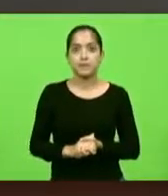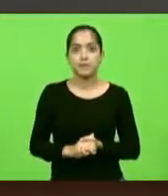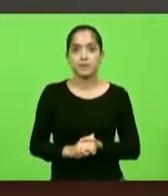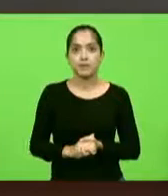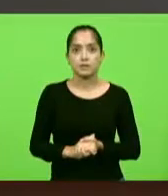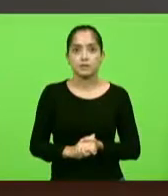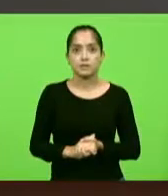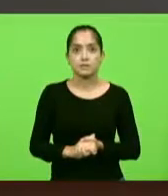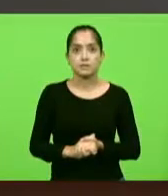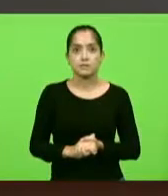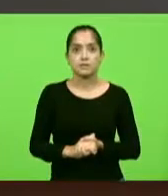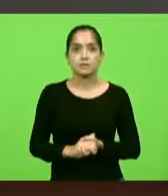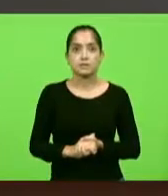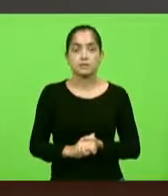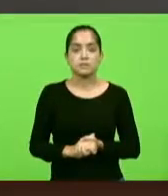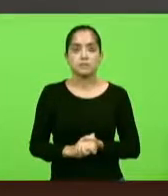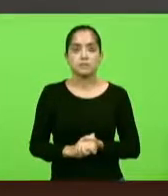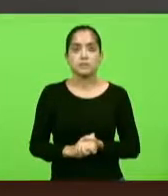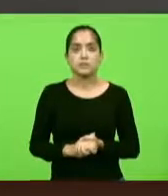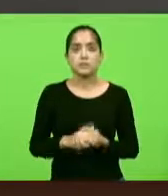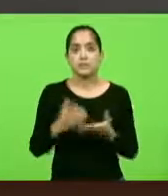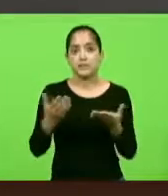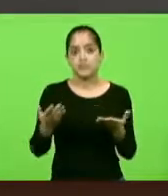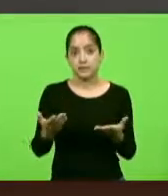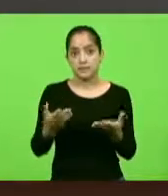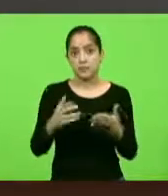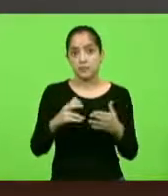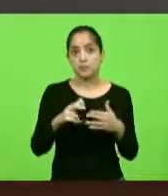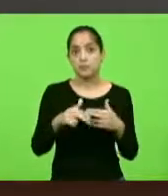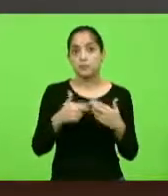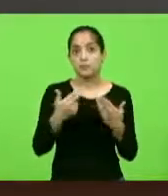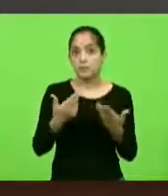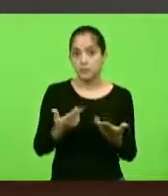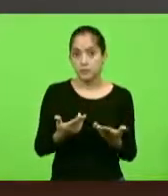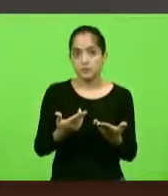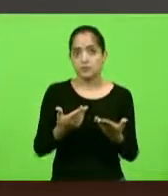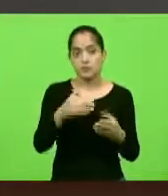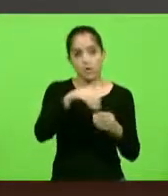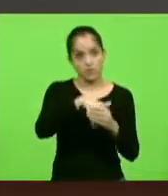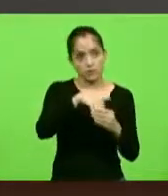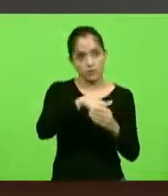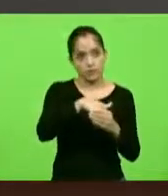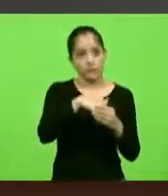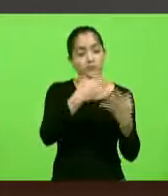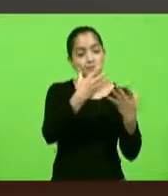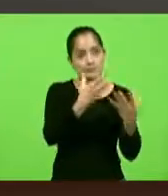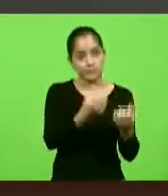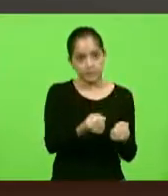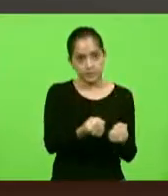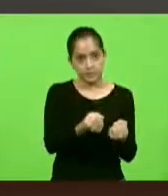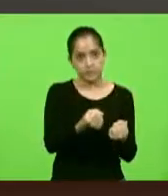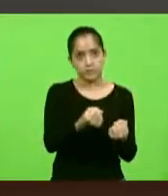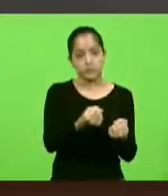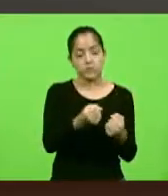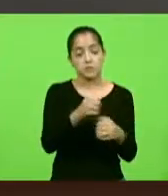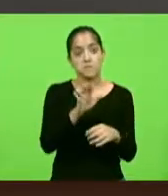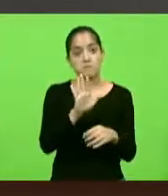Então, portanto, por causa disso, vou votar favorável,